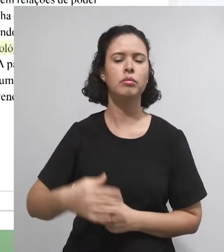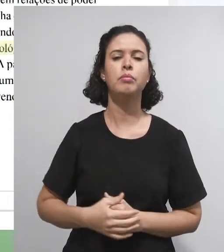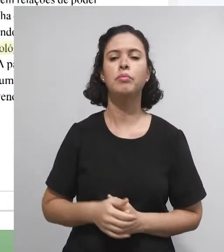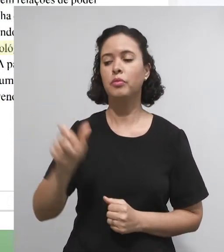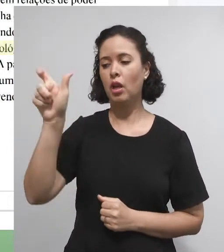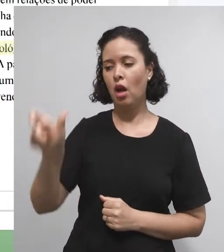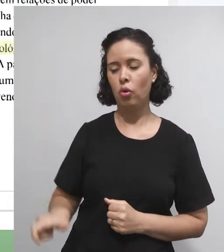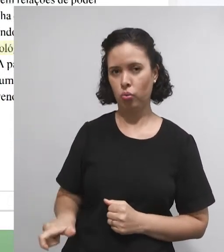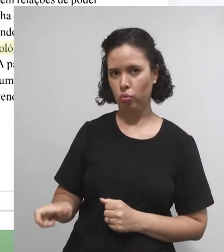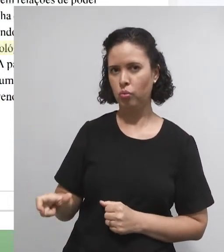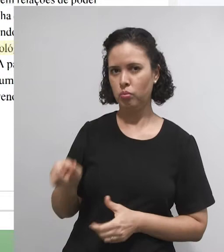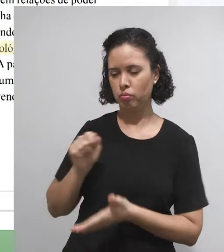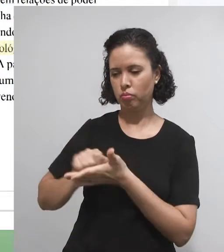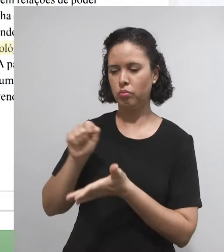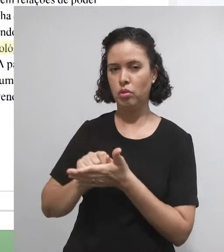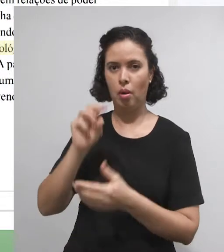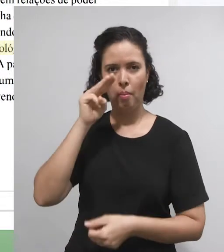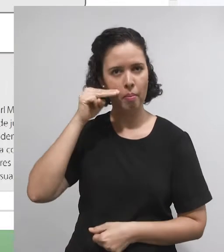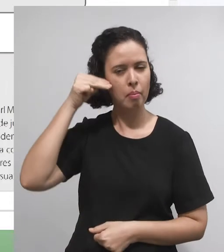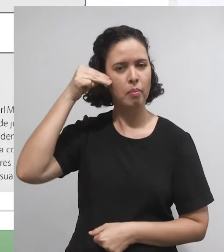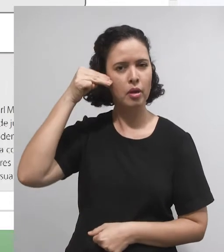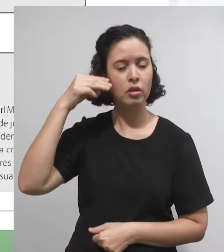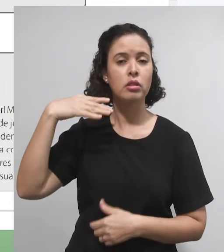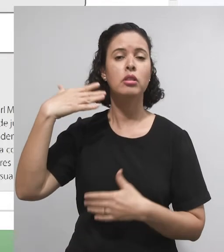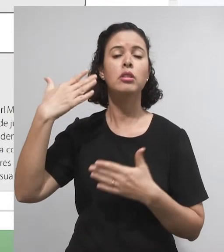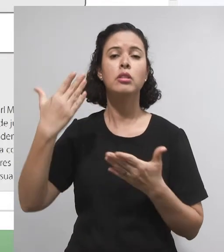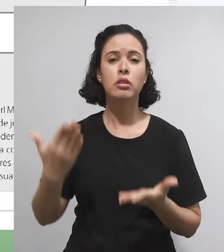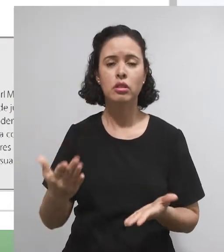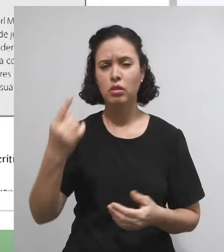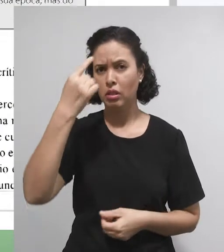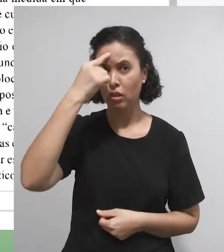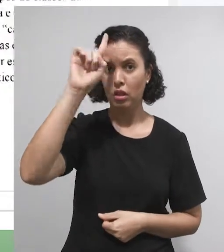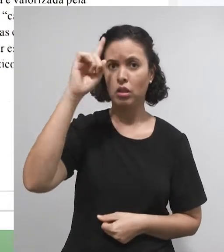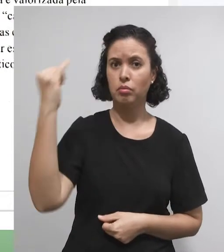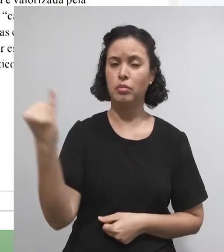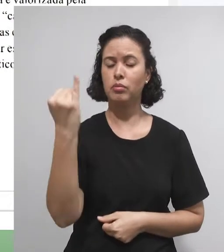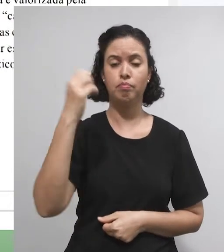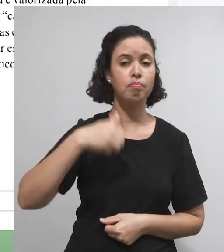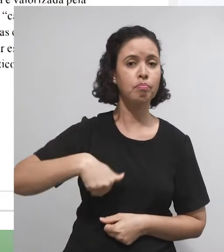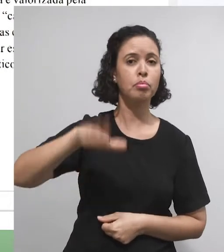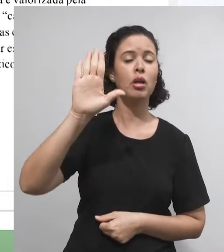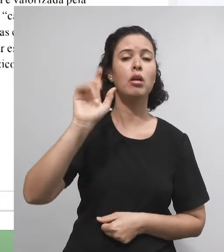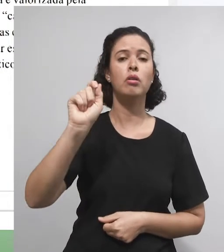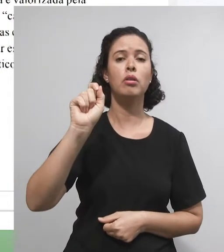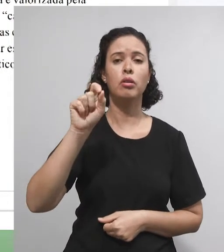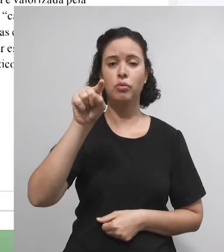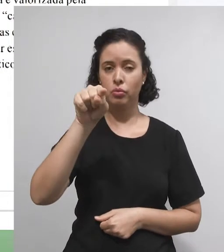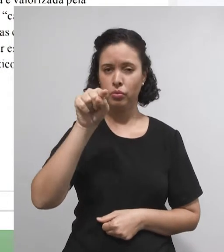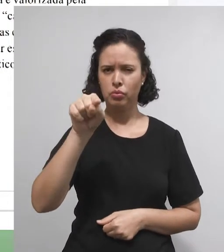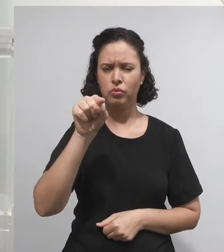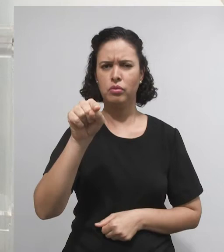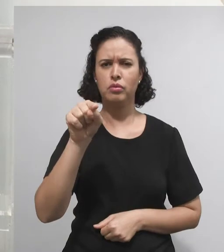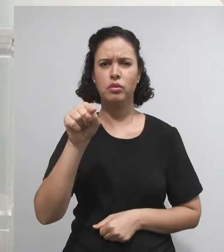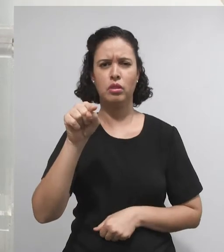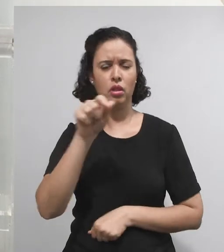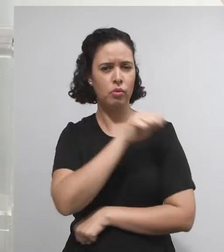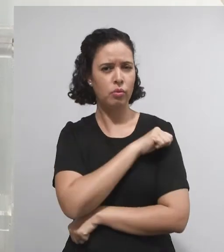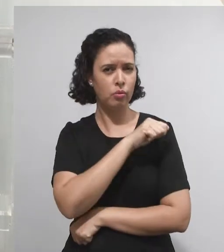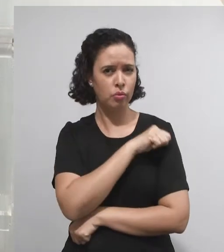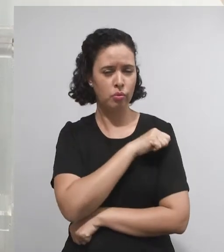isso? Isso indica que a ideia mais importante aqui é que você